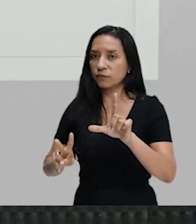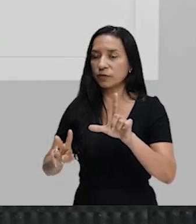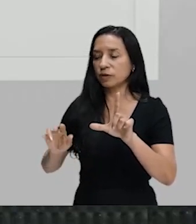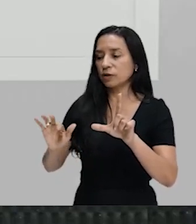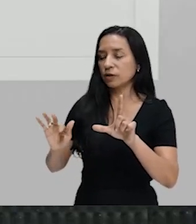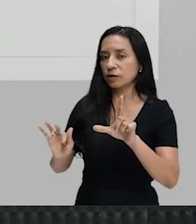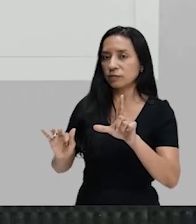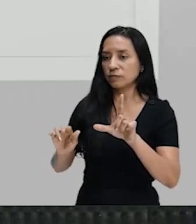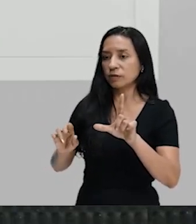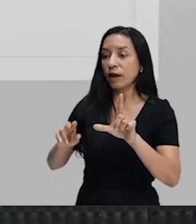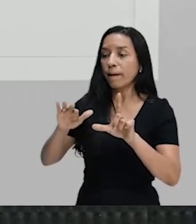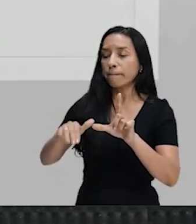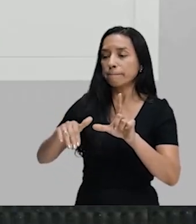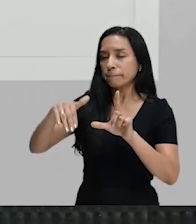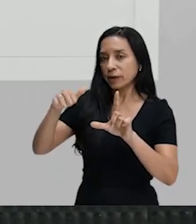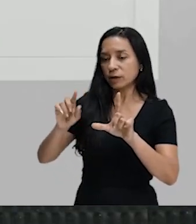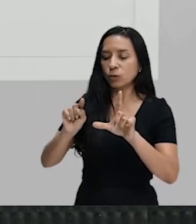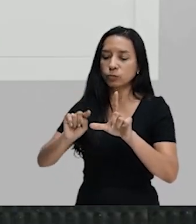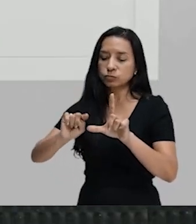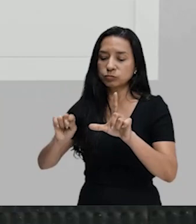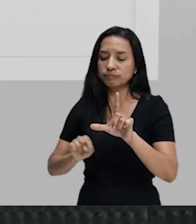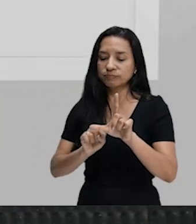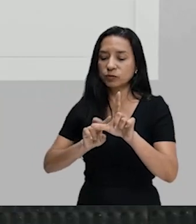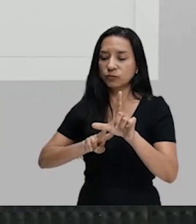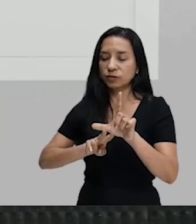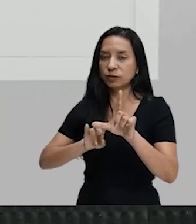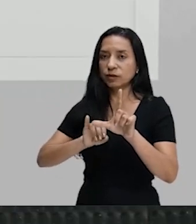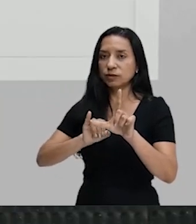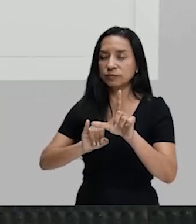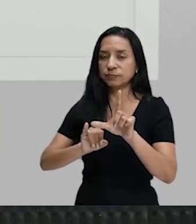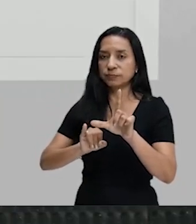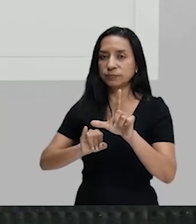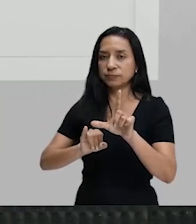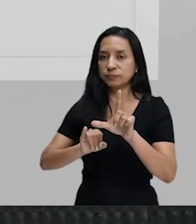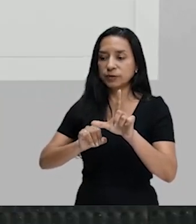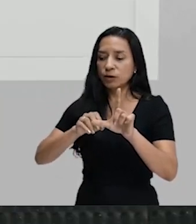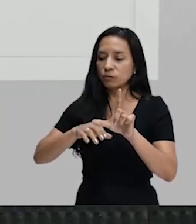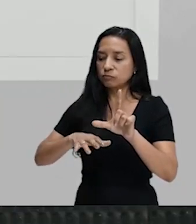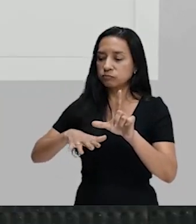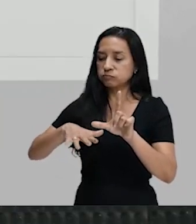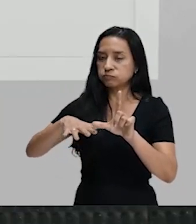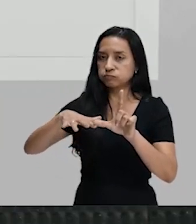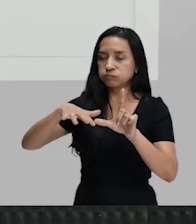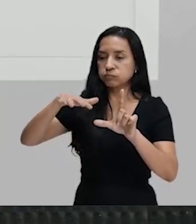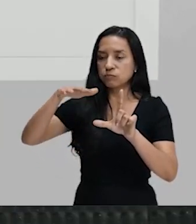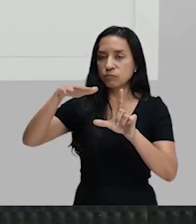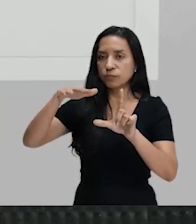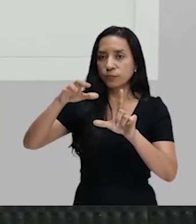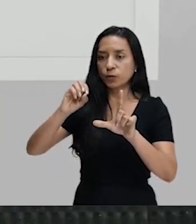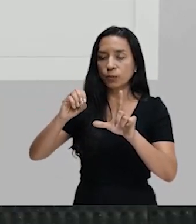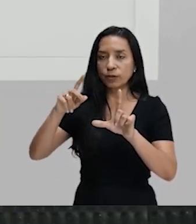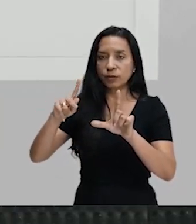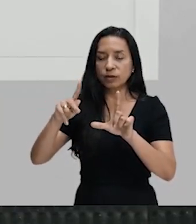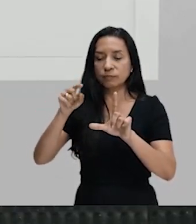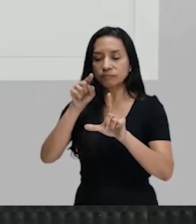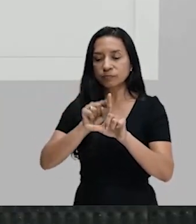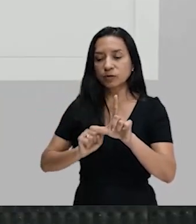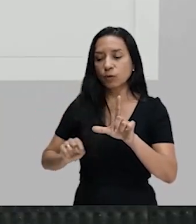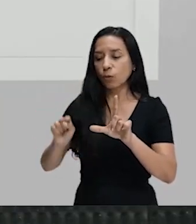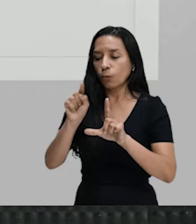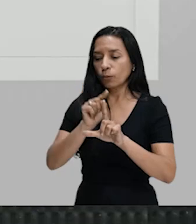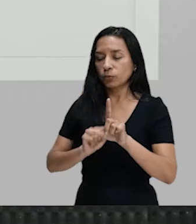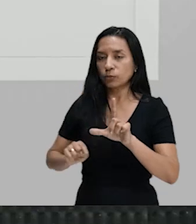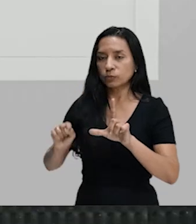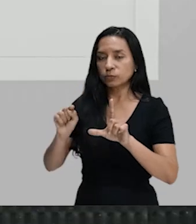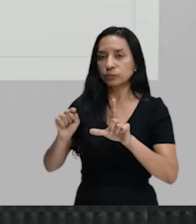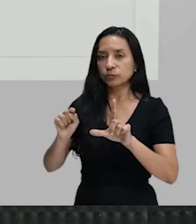seja, ele está passando por um processo de expansão. Está se expandindo. ok? Então esse aqui é um processo